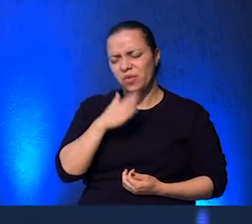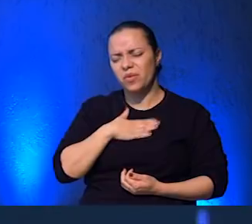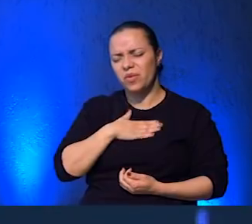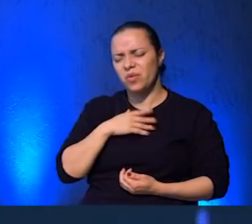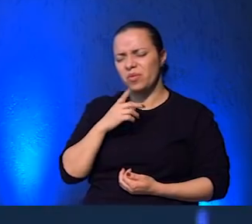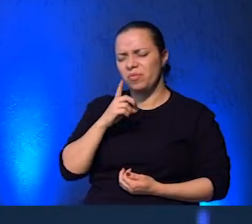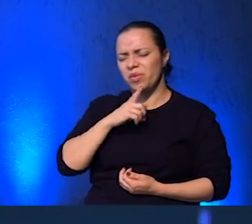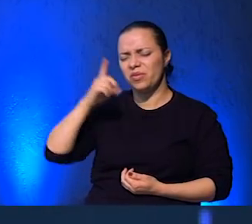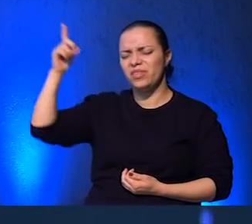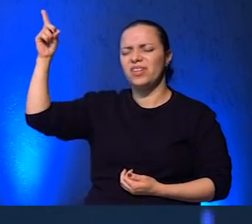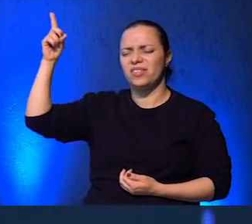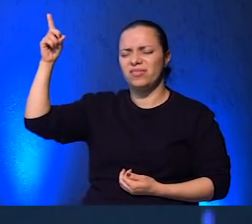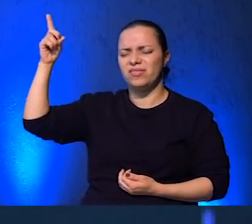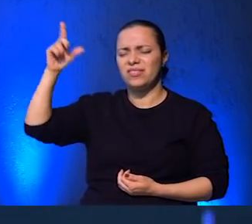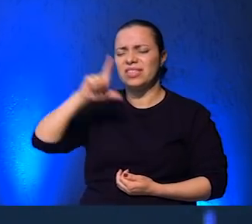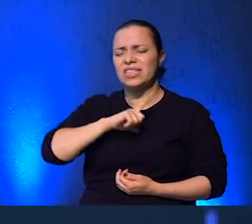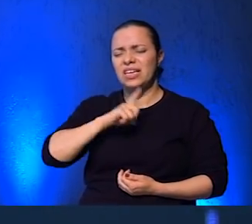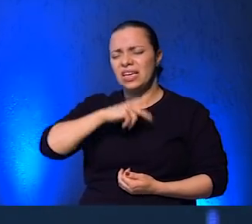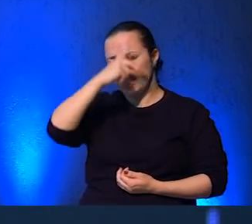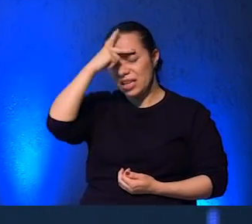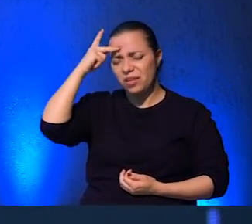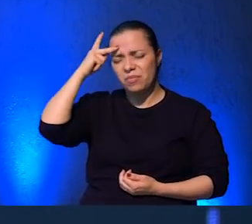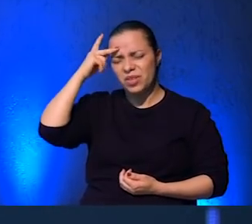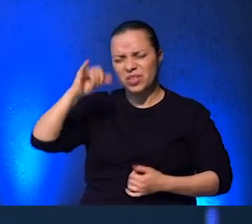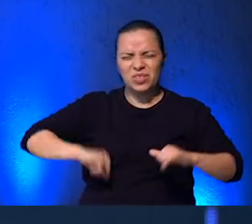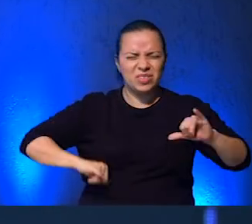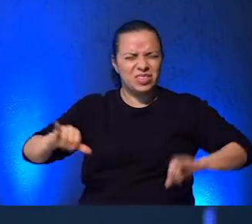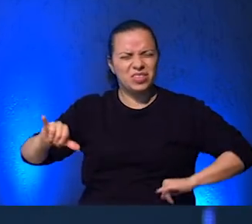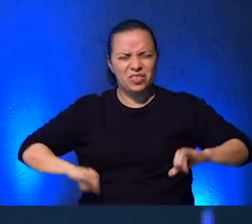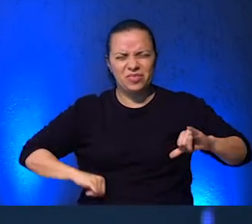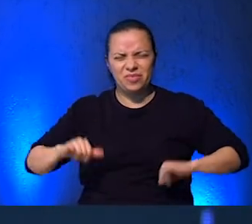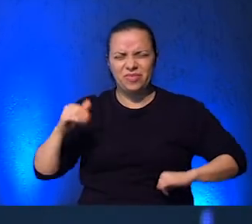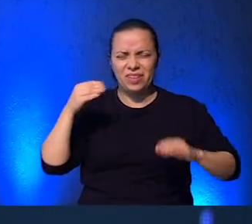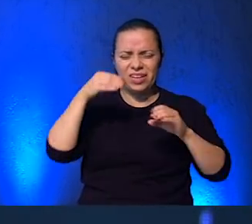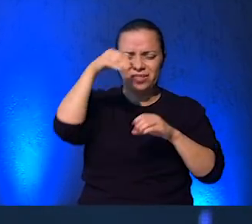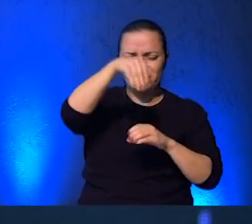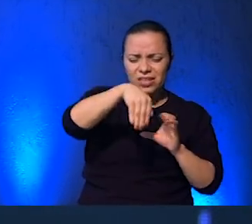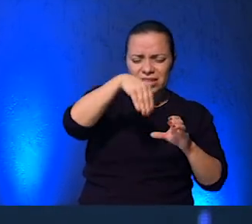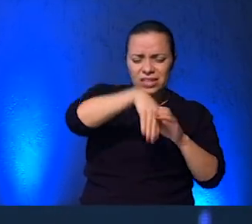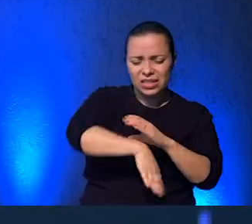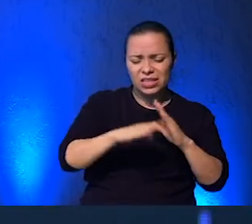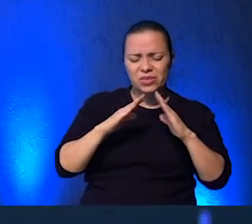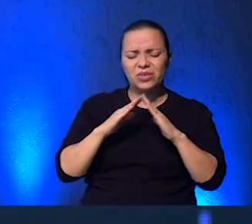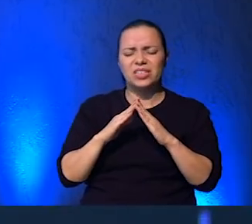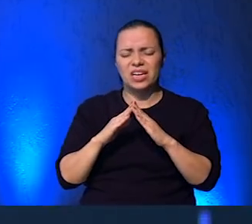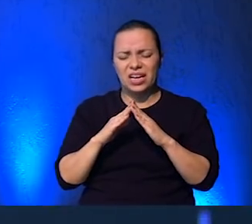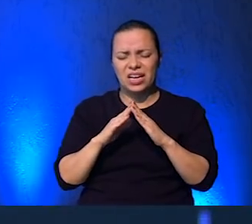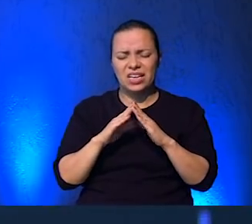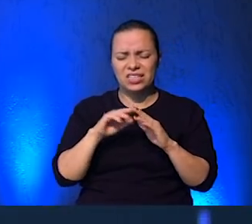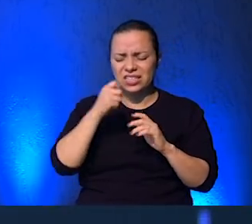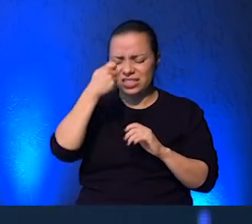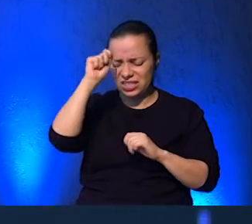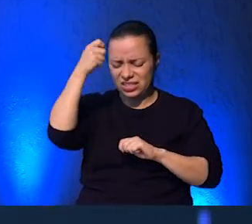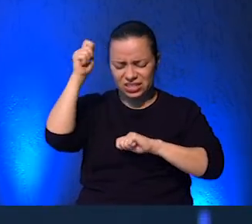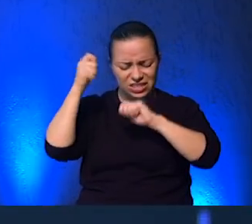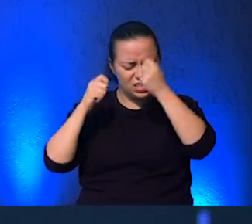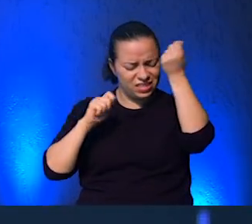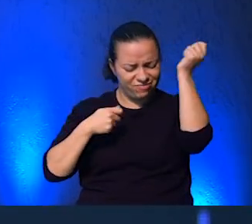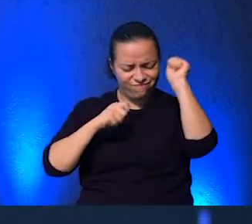você tem alguém sofrendo dentro de casa o rian dá uma baixada avacaia lavar sai